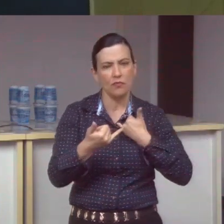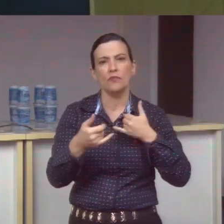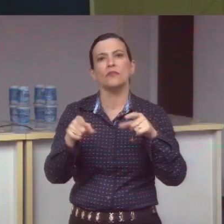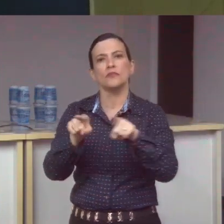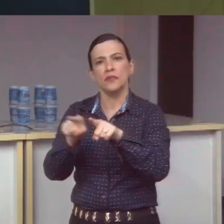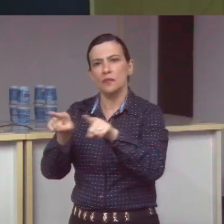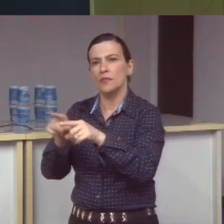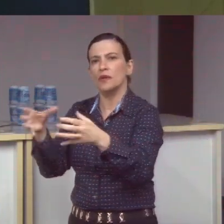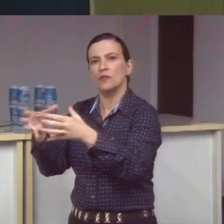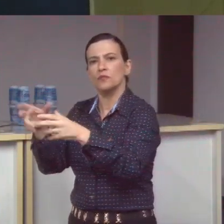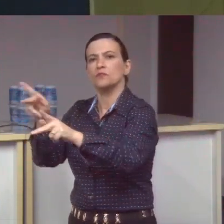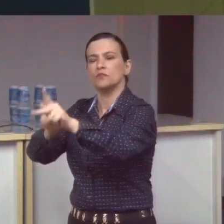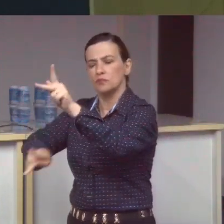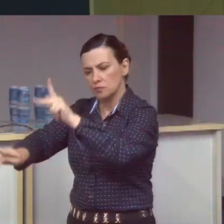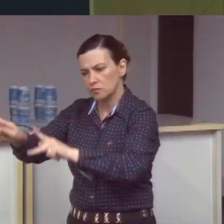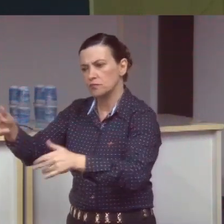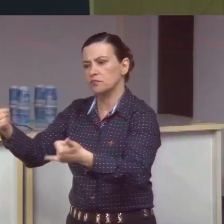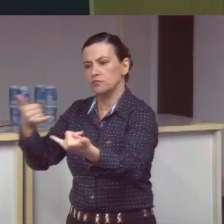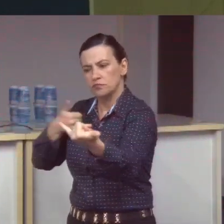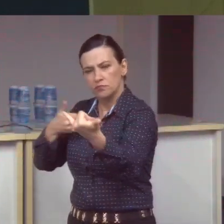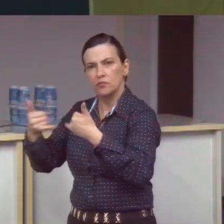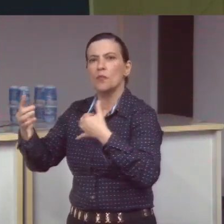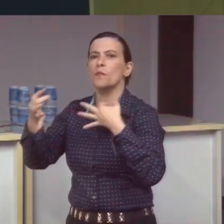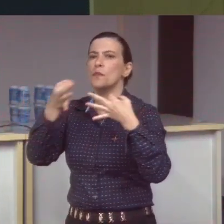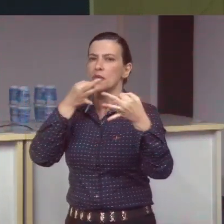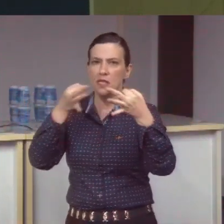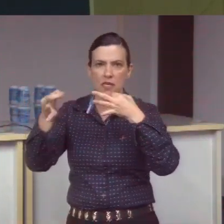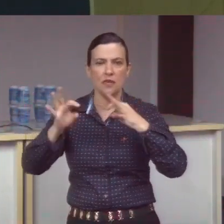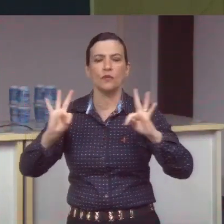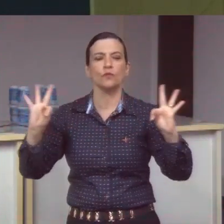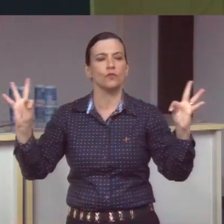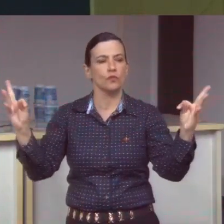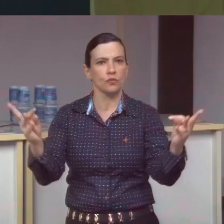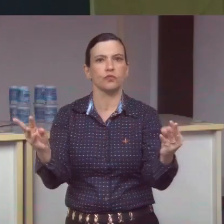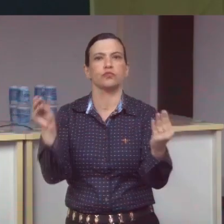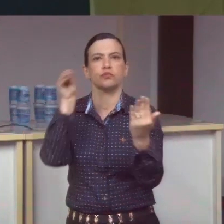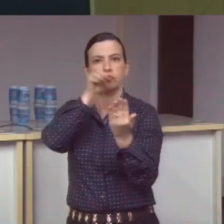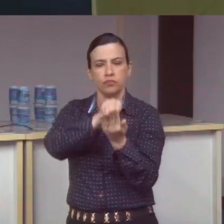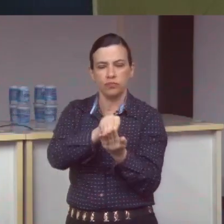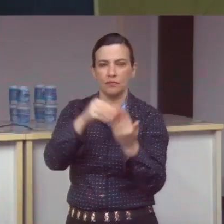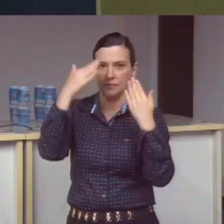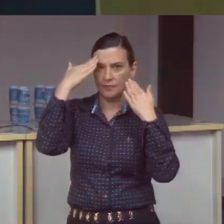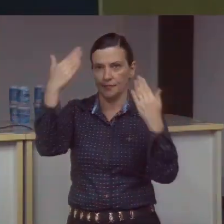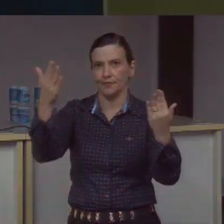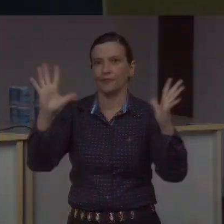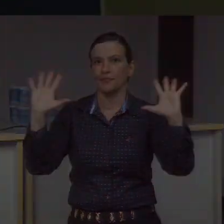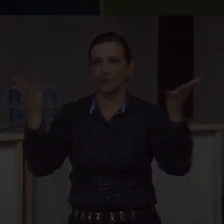fazer para poder trabalhar alinhado com todo mundo? Era só. Obrigada.